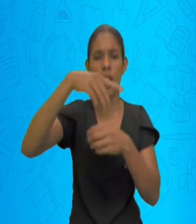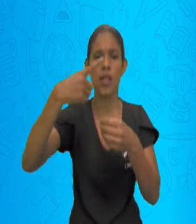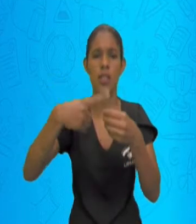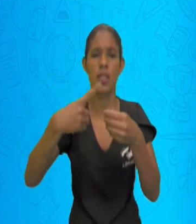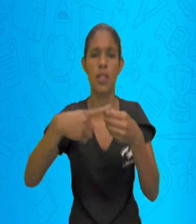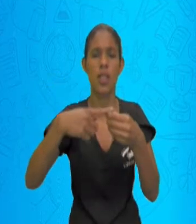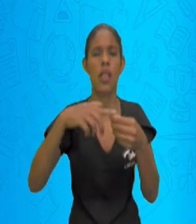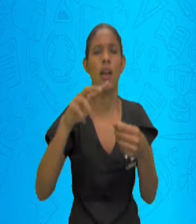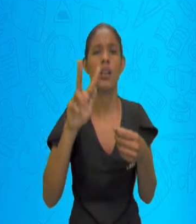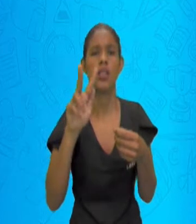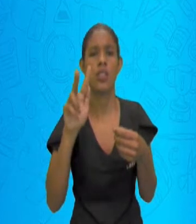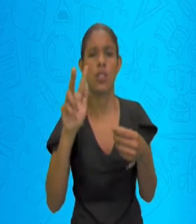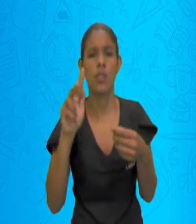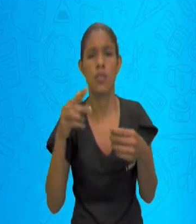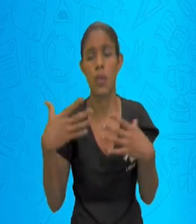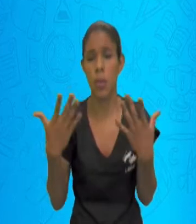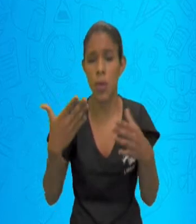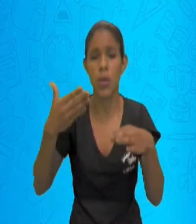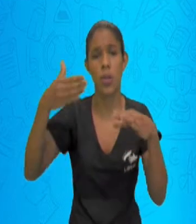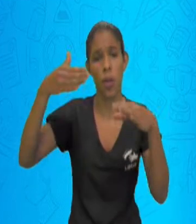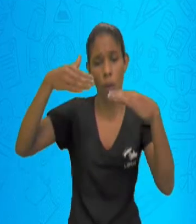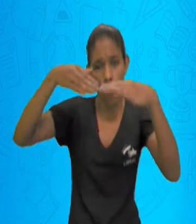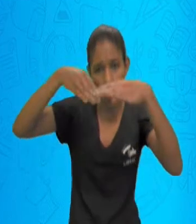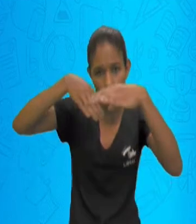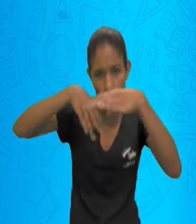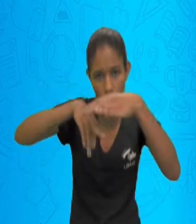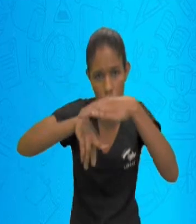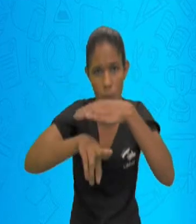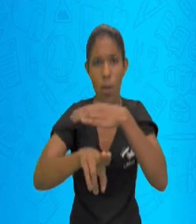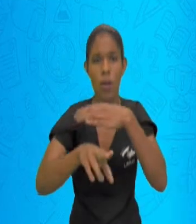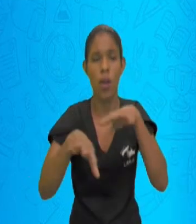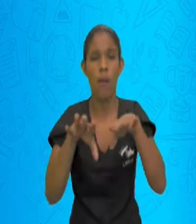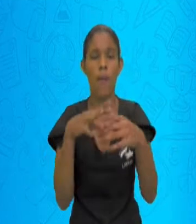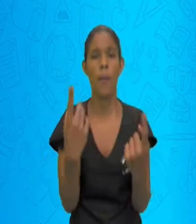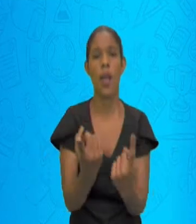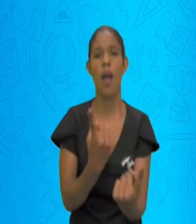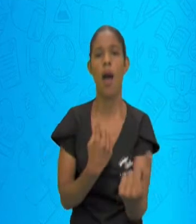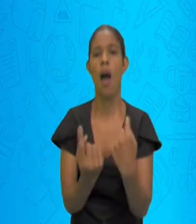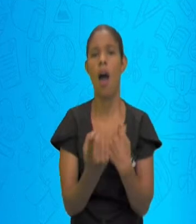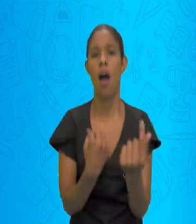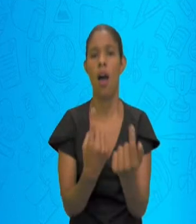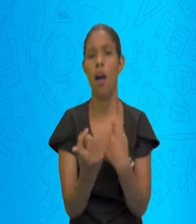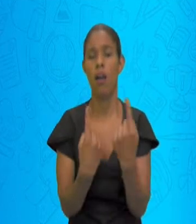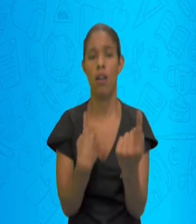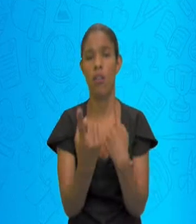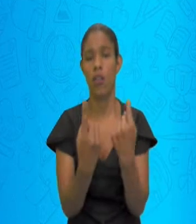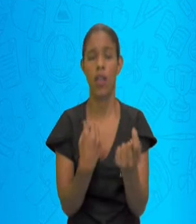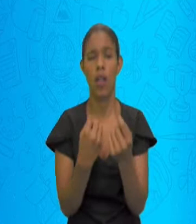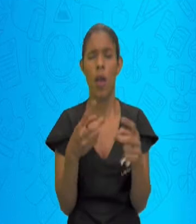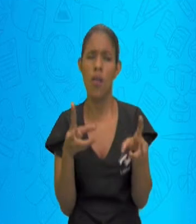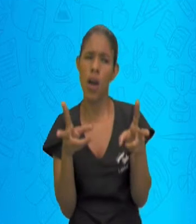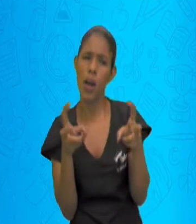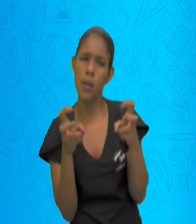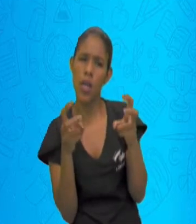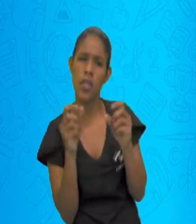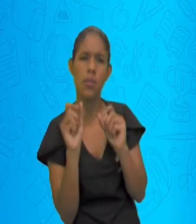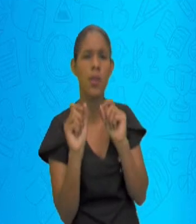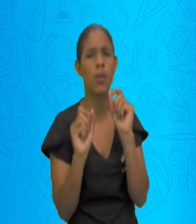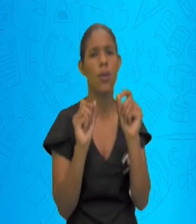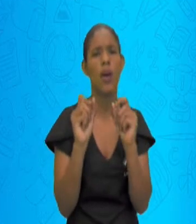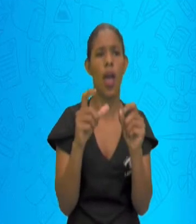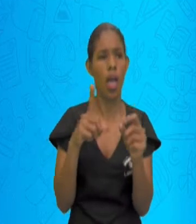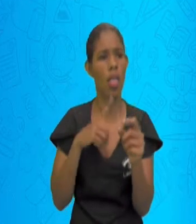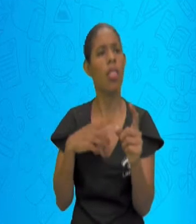Minas Gerais, na saída da JK, vai perceber algumas manifestações artísticas e que tem a